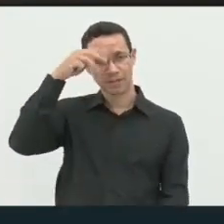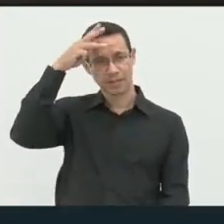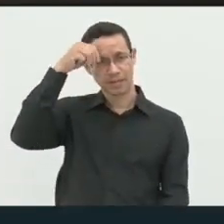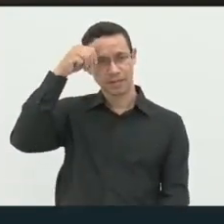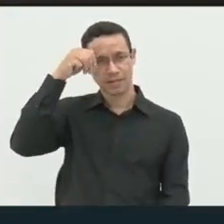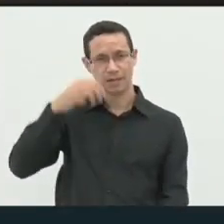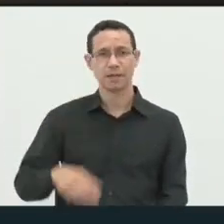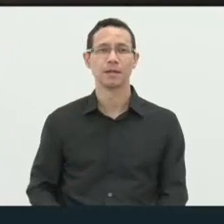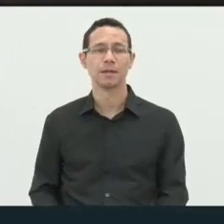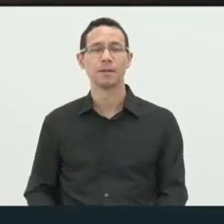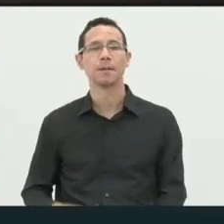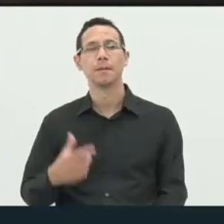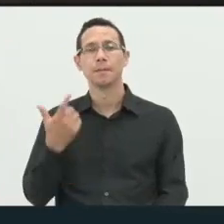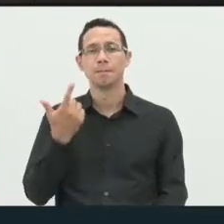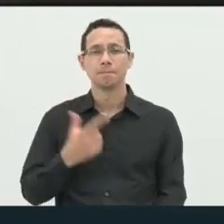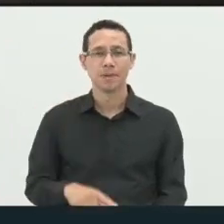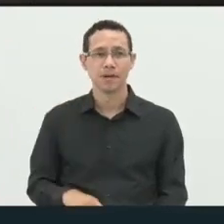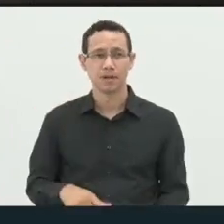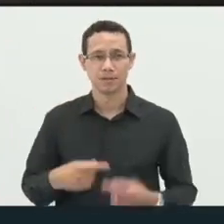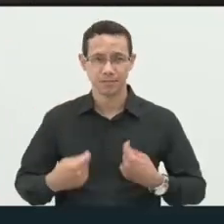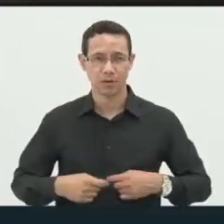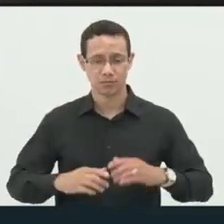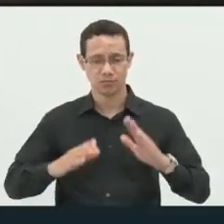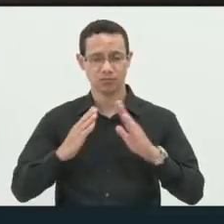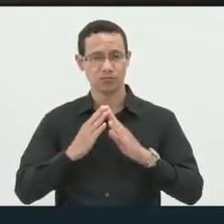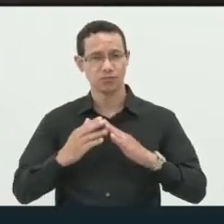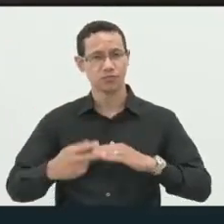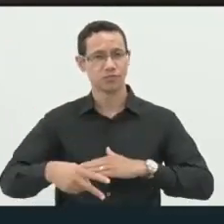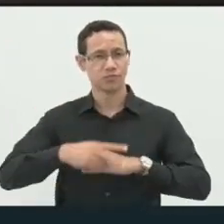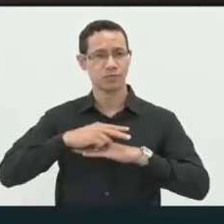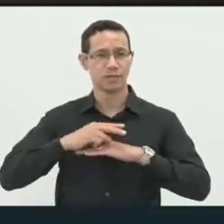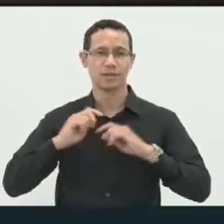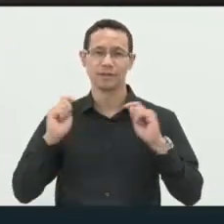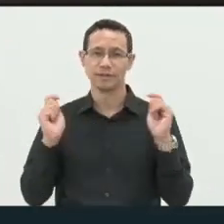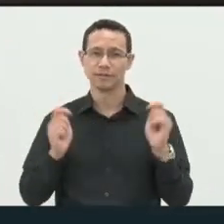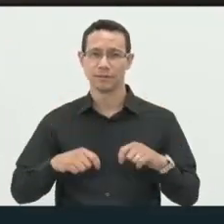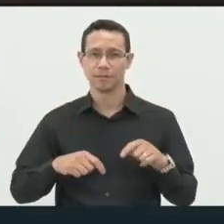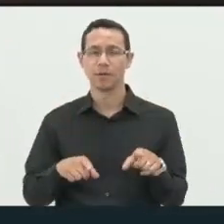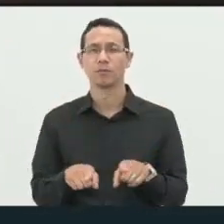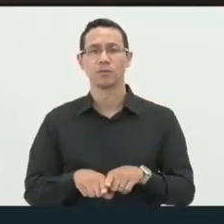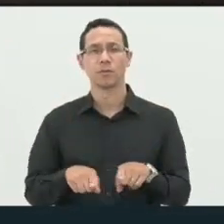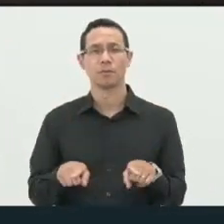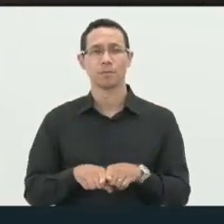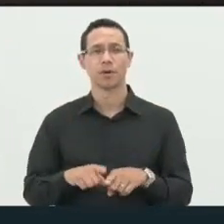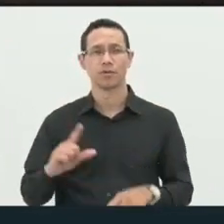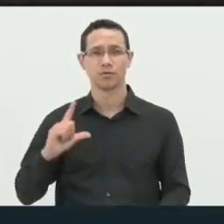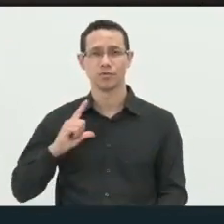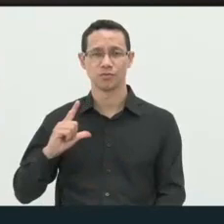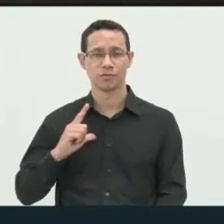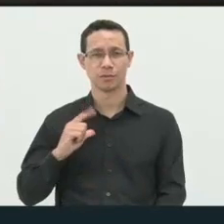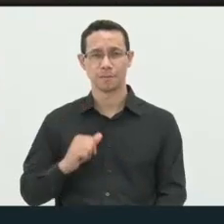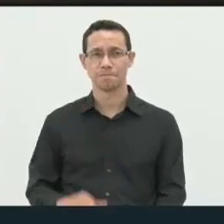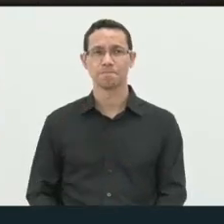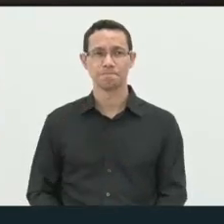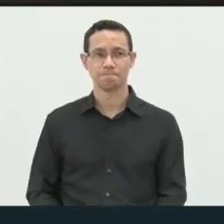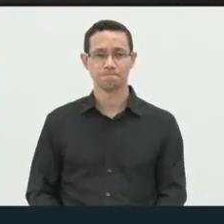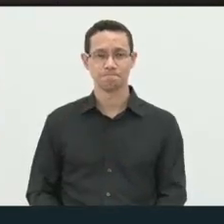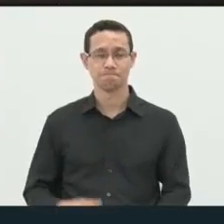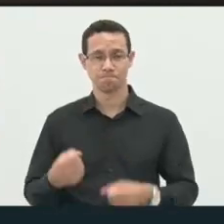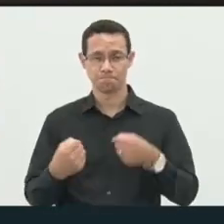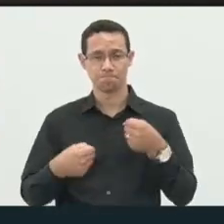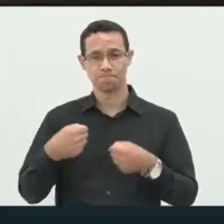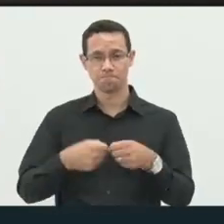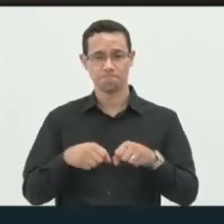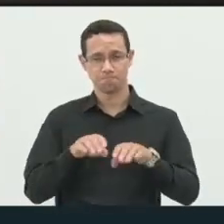se necessário um abrigo onde tem também viatura para